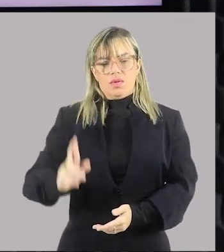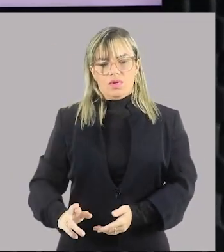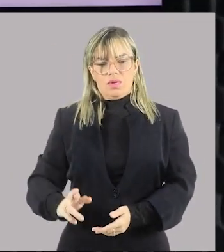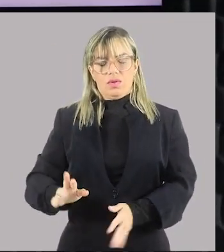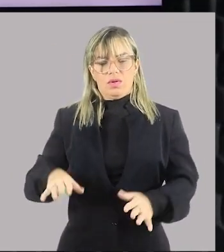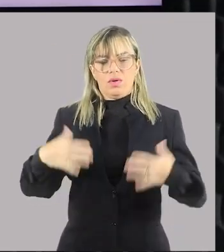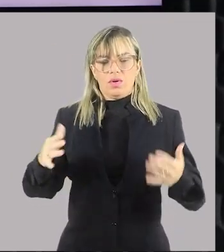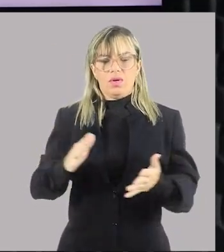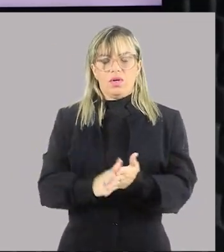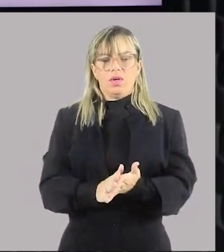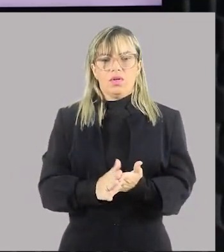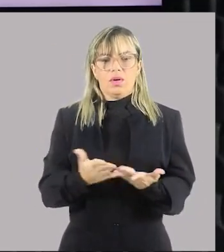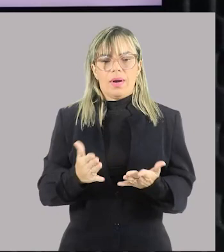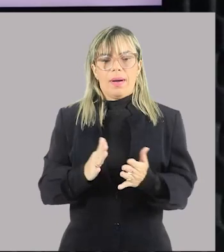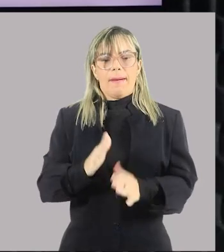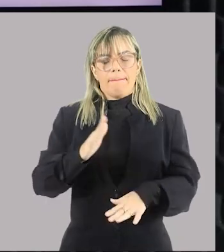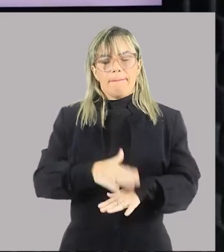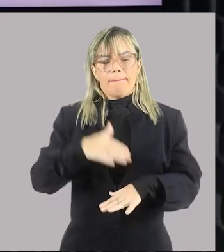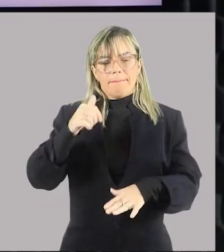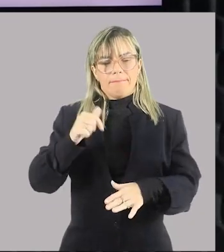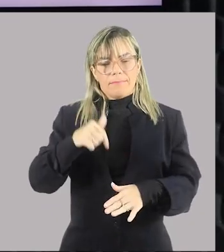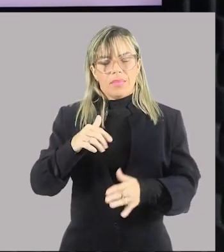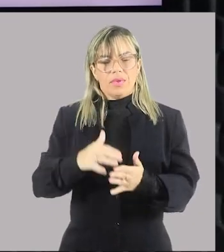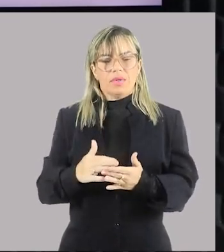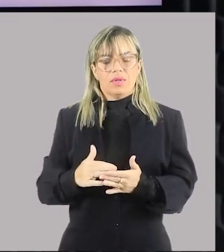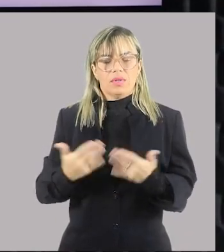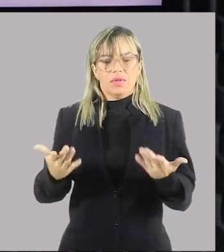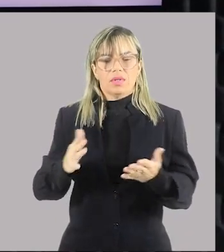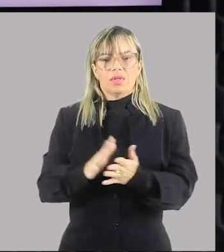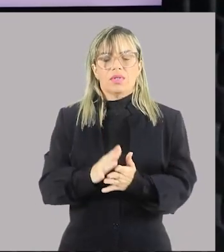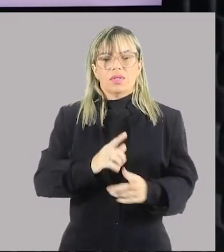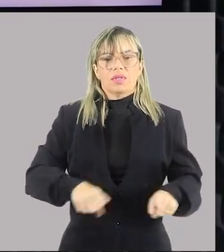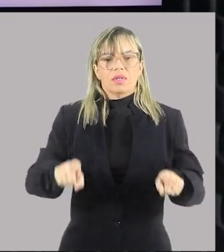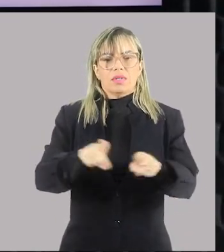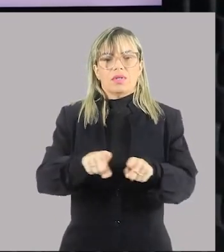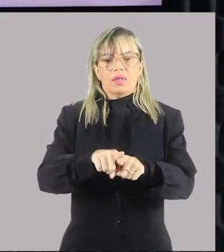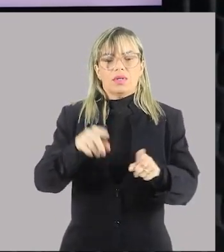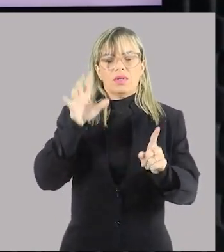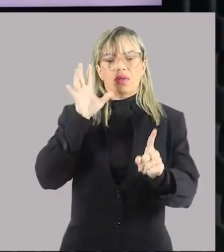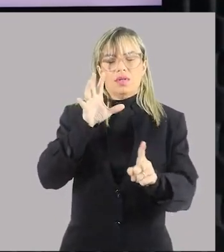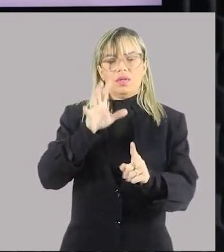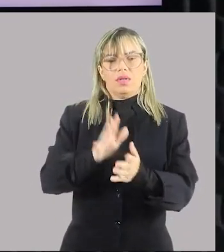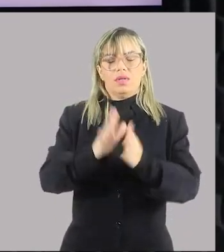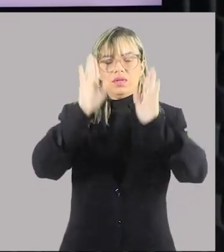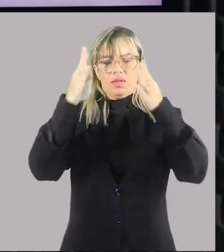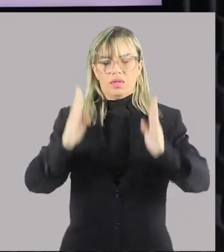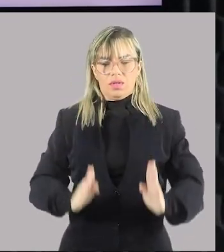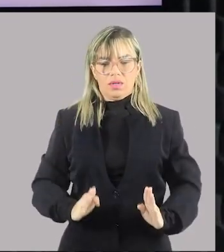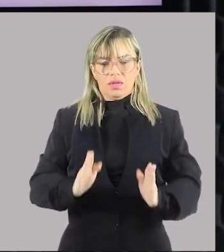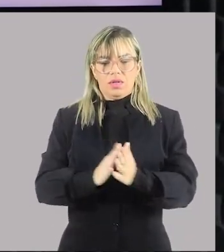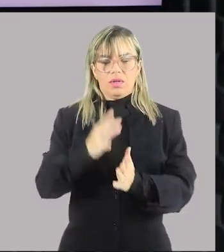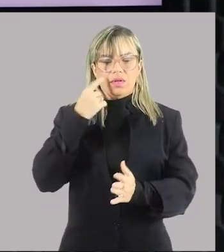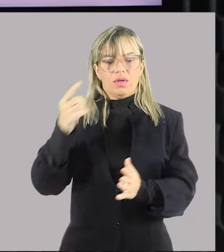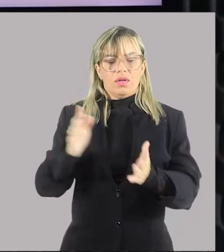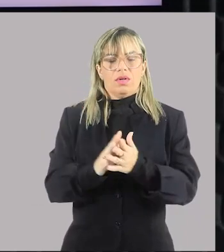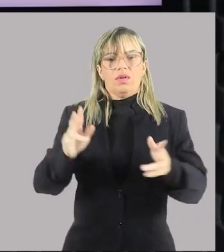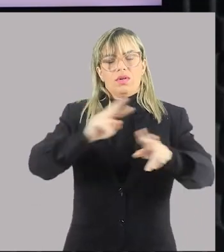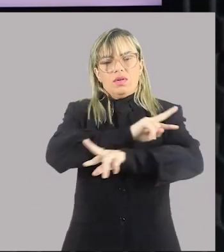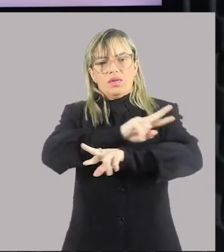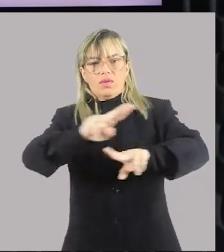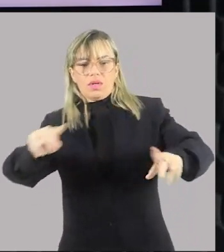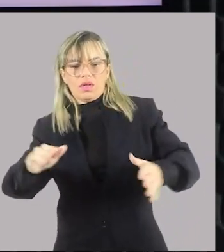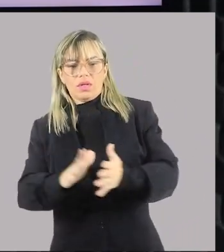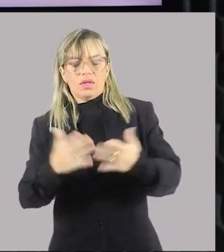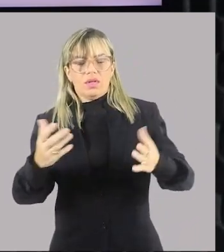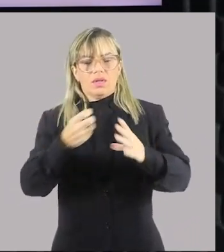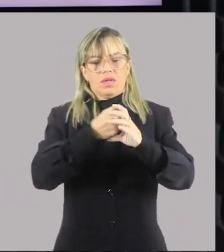mais atual, também contribui. Né? Então, assim, se a gente for fazer uma análise geral, vários fatores vão